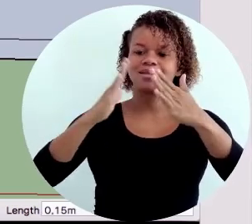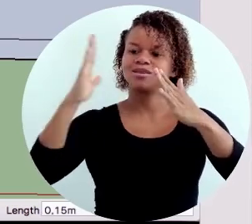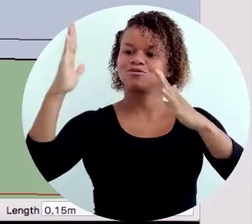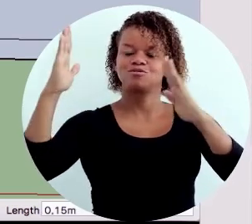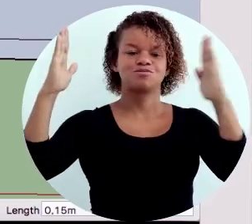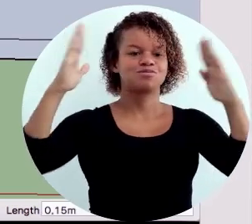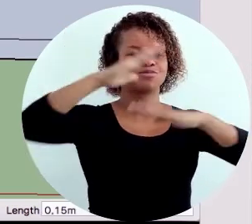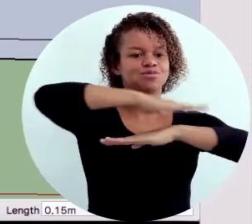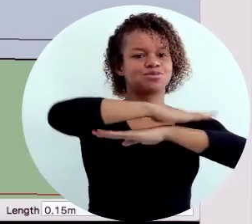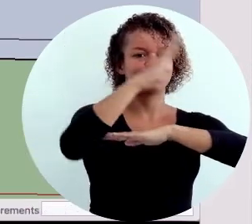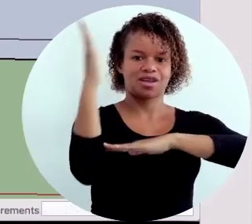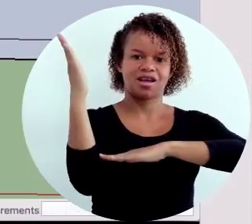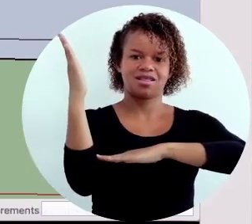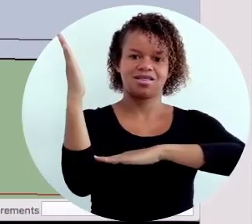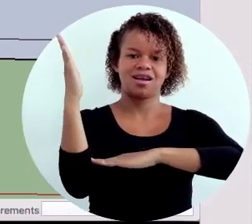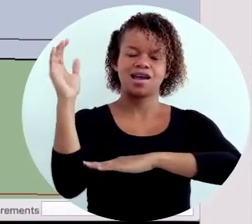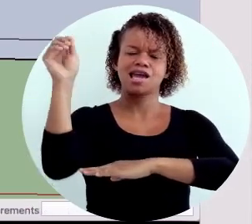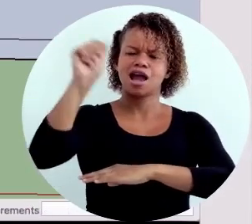limite da janela.